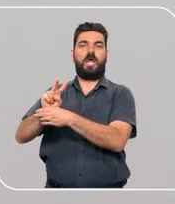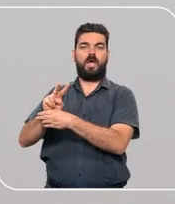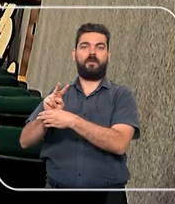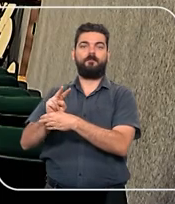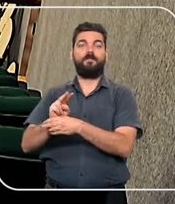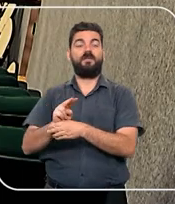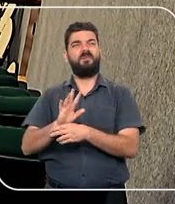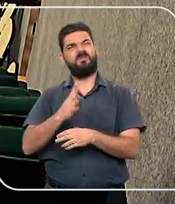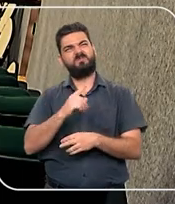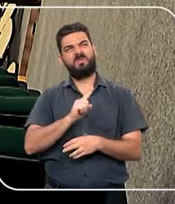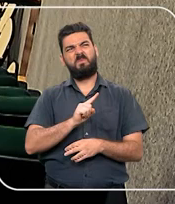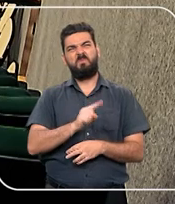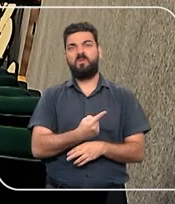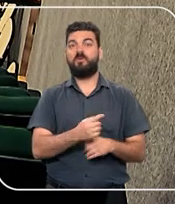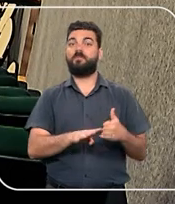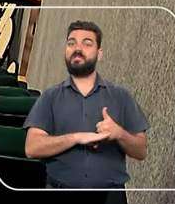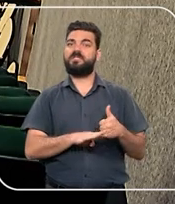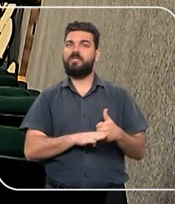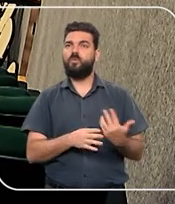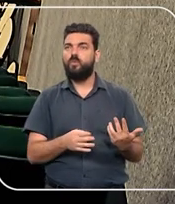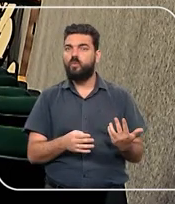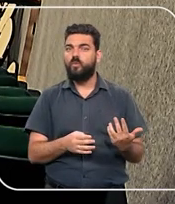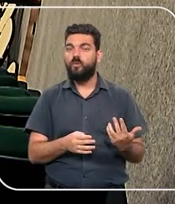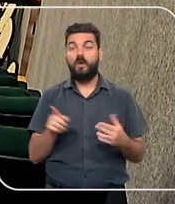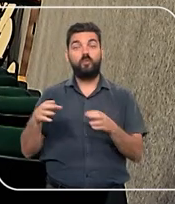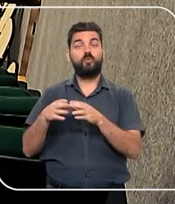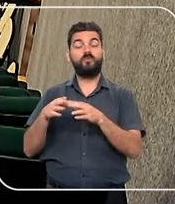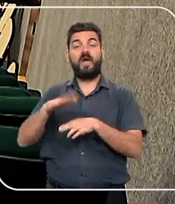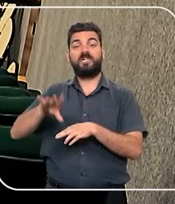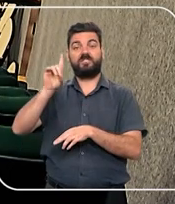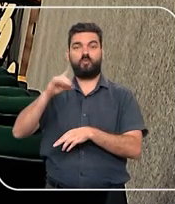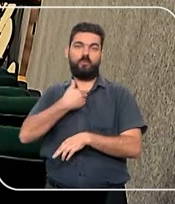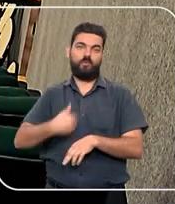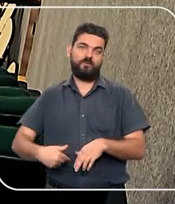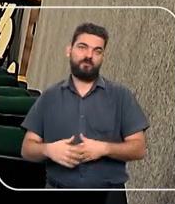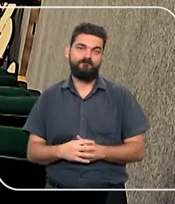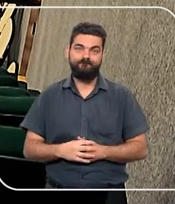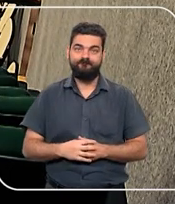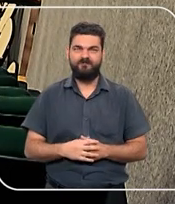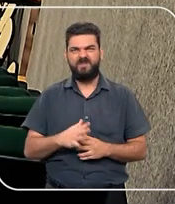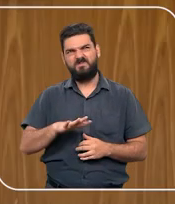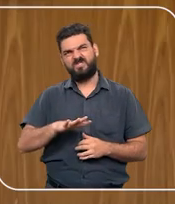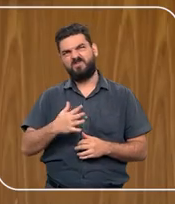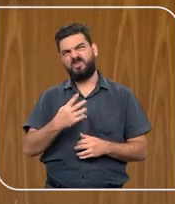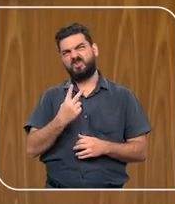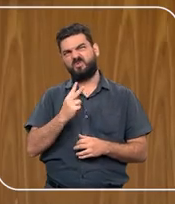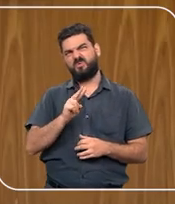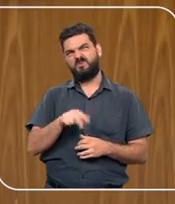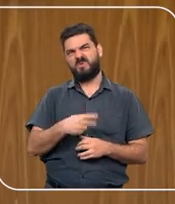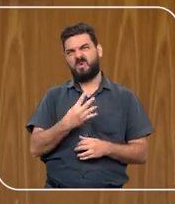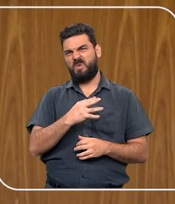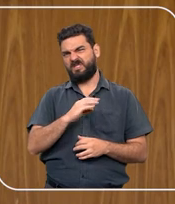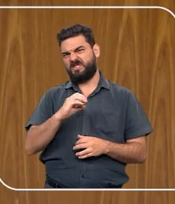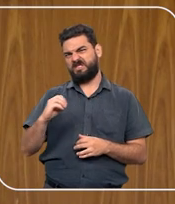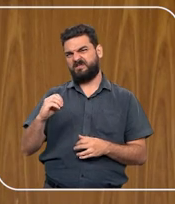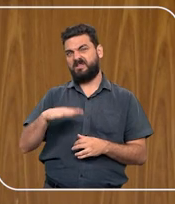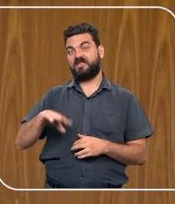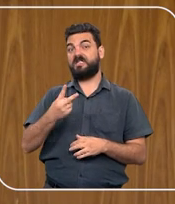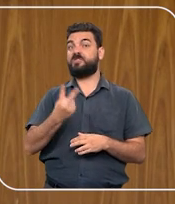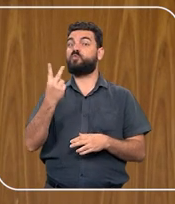liminar contra cerca de 1.00 na primeira sessão especializada em Direito Público e aproximadamente